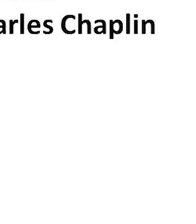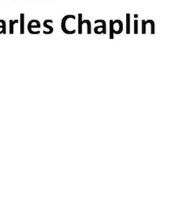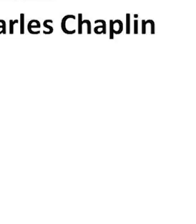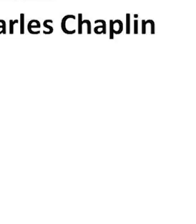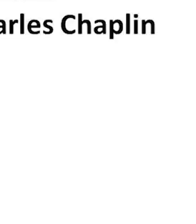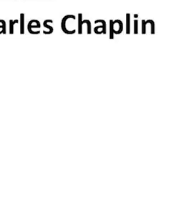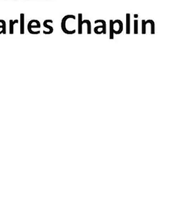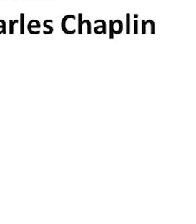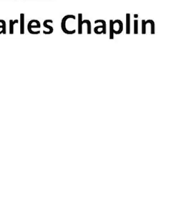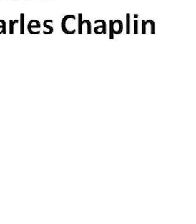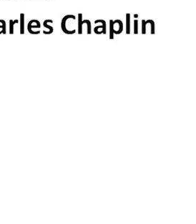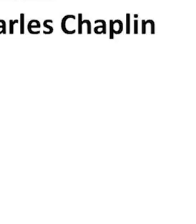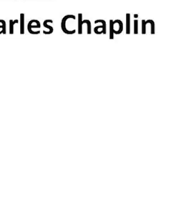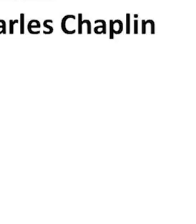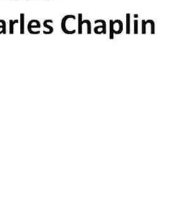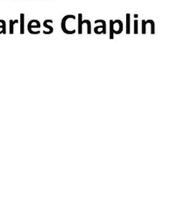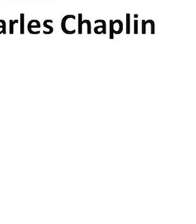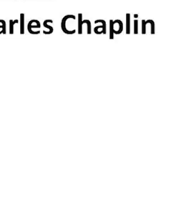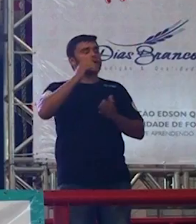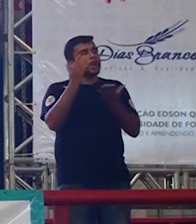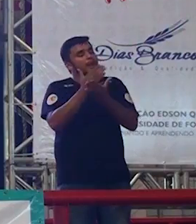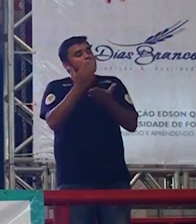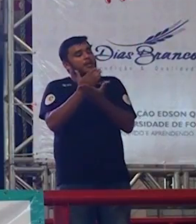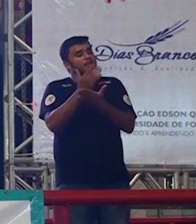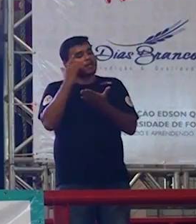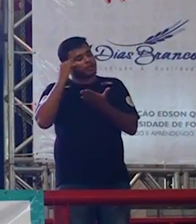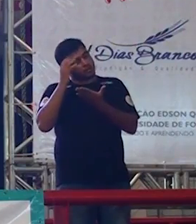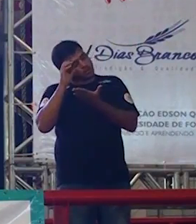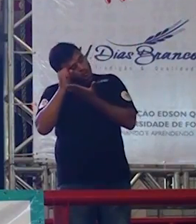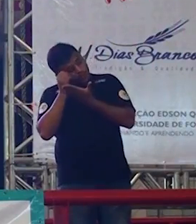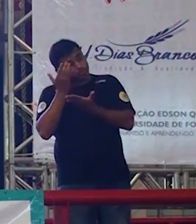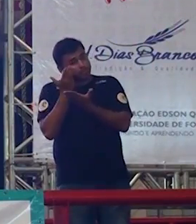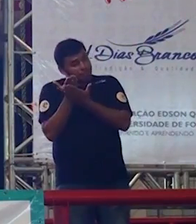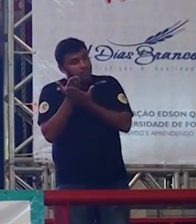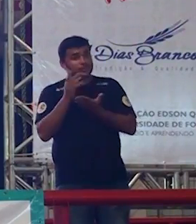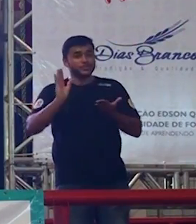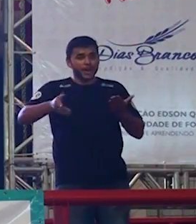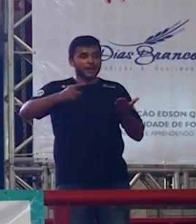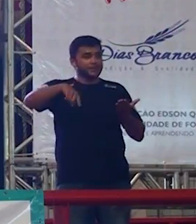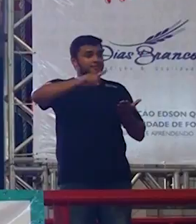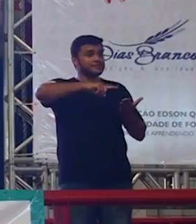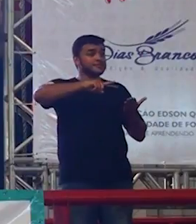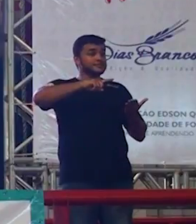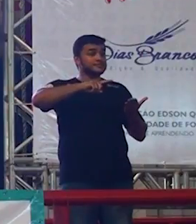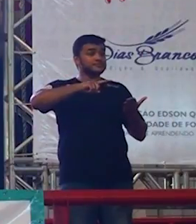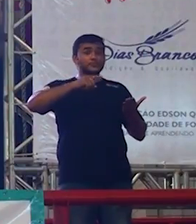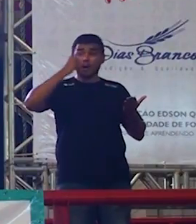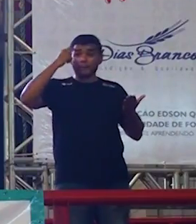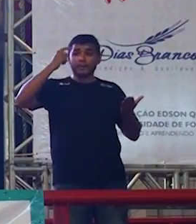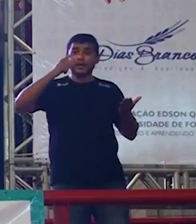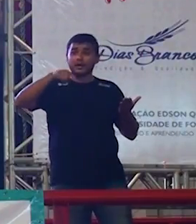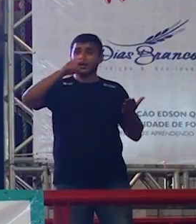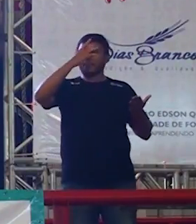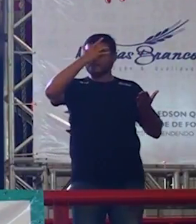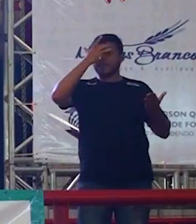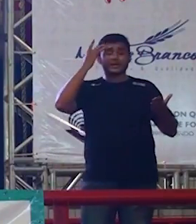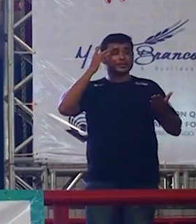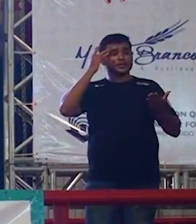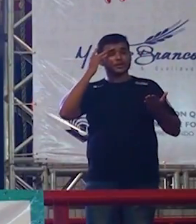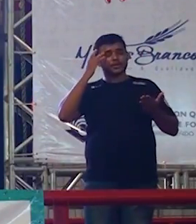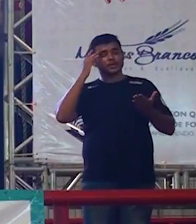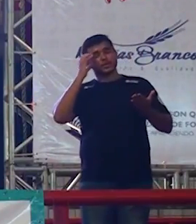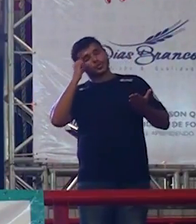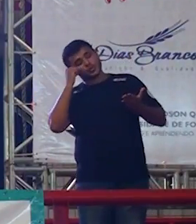durma. Quem aqui já dormiu em cima dos livros? Eu já dormi em cima dos livros, né? Quem dorme em cima dos livros é ruim, porque nem